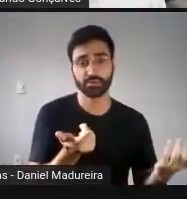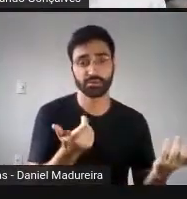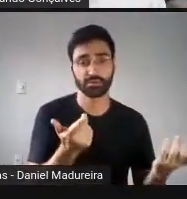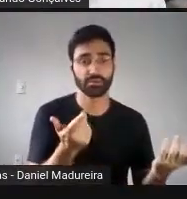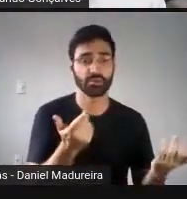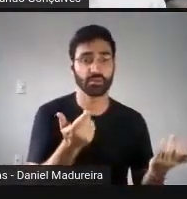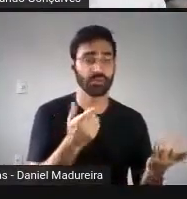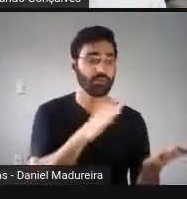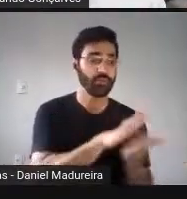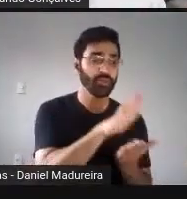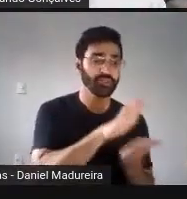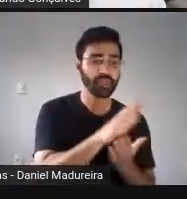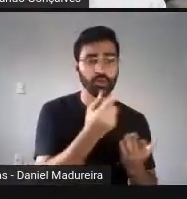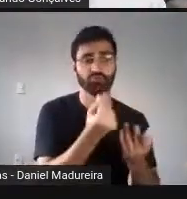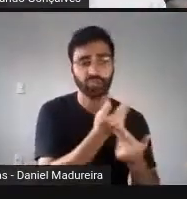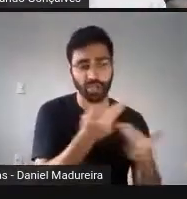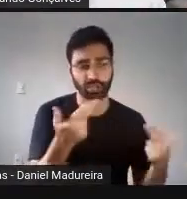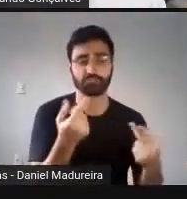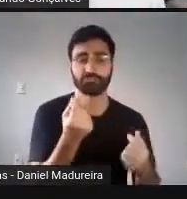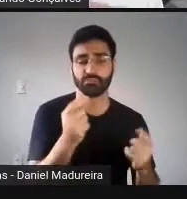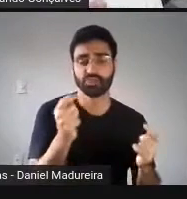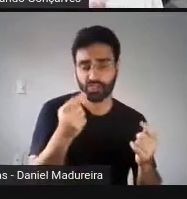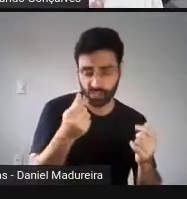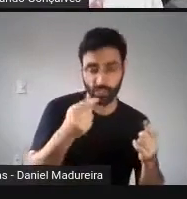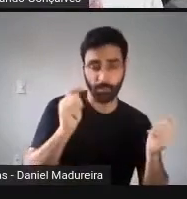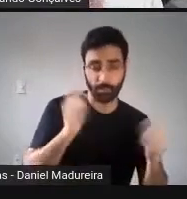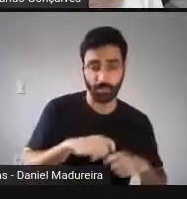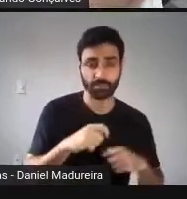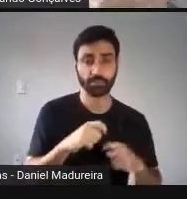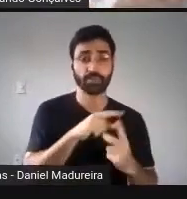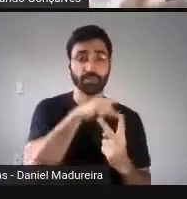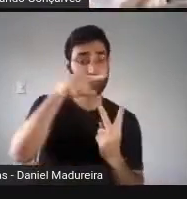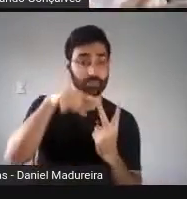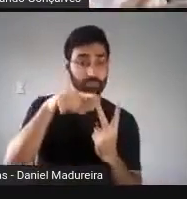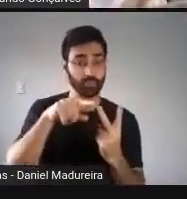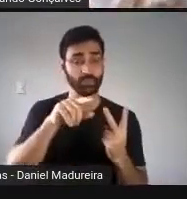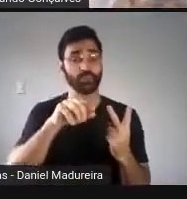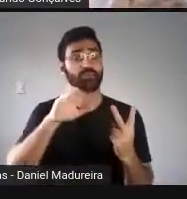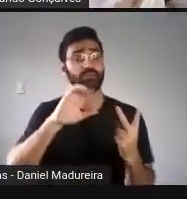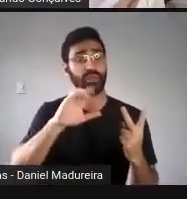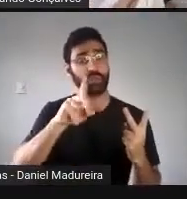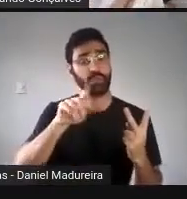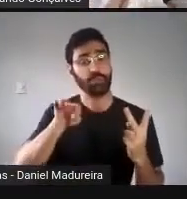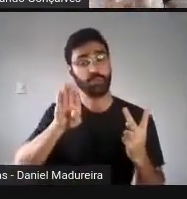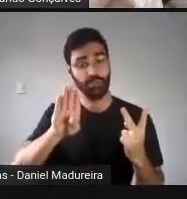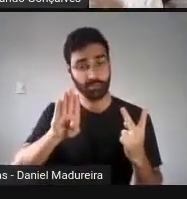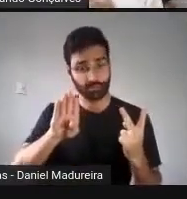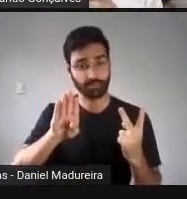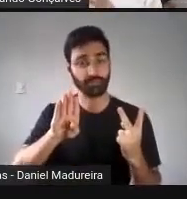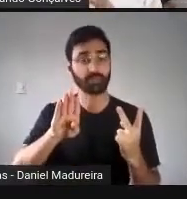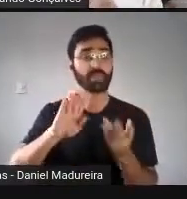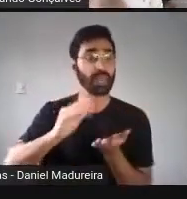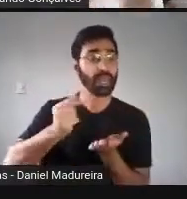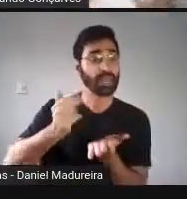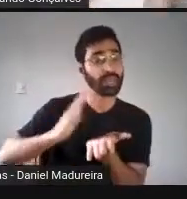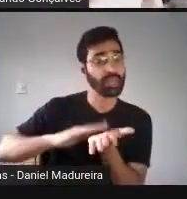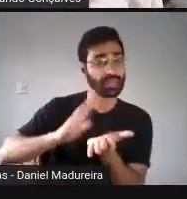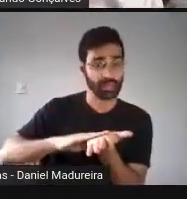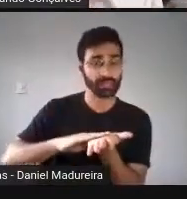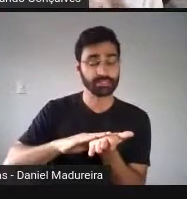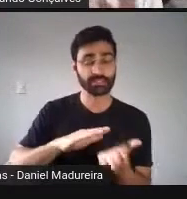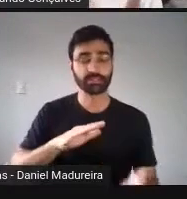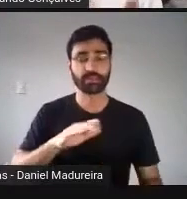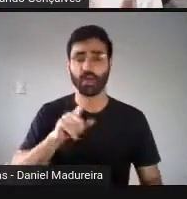consequências, mas ele pode fazer isso. O segundo título que eu tô falando hoje é o CDB com liquidez diária que a Maria falou, tá? Então, é uma